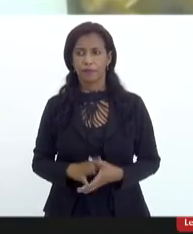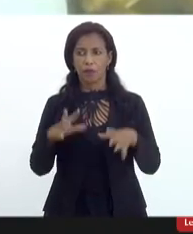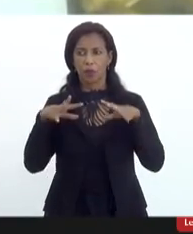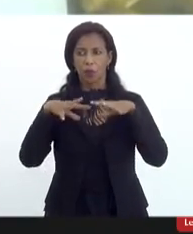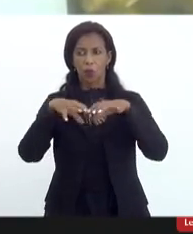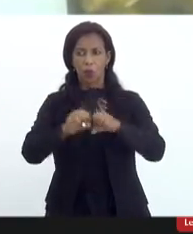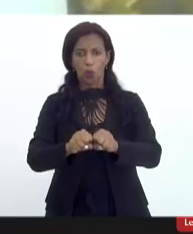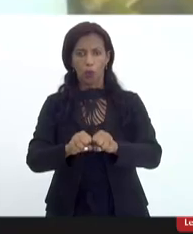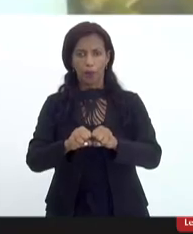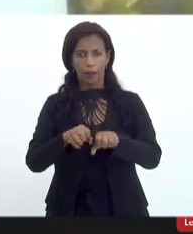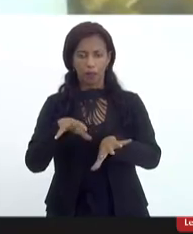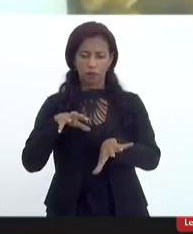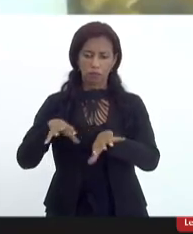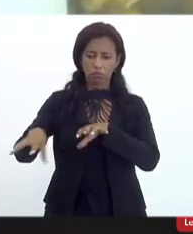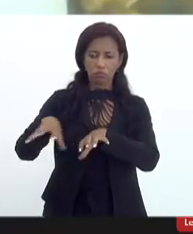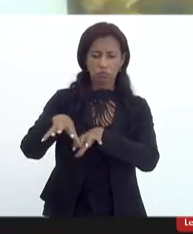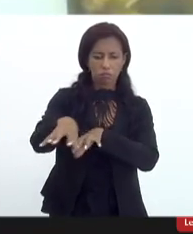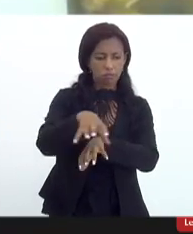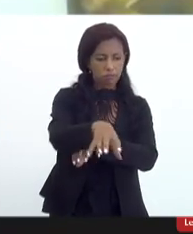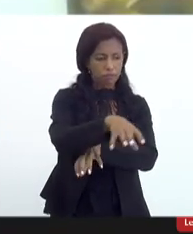ocupar esses lugares,